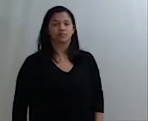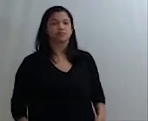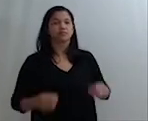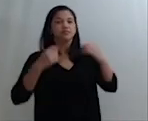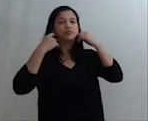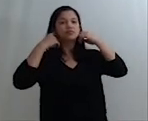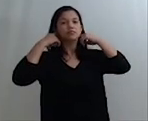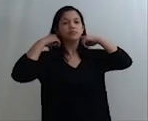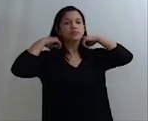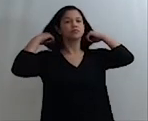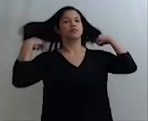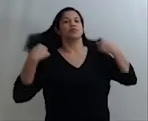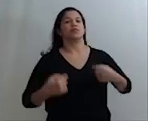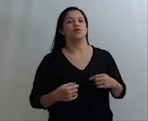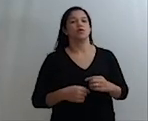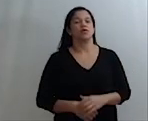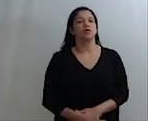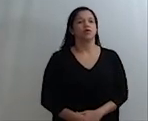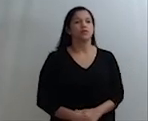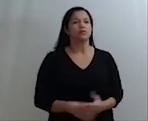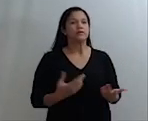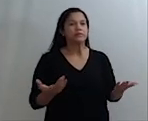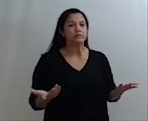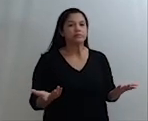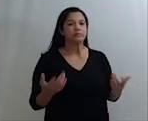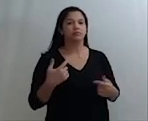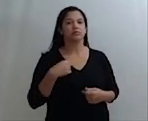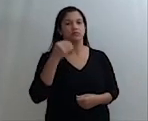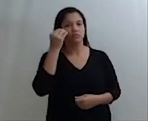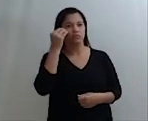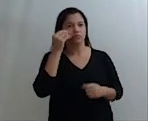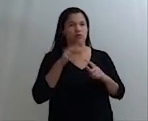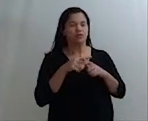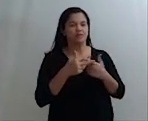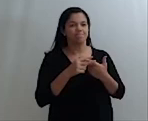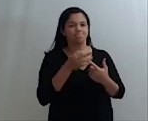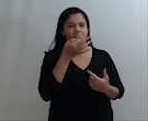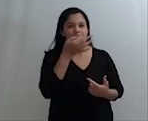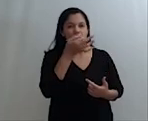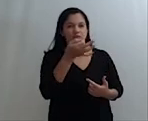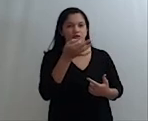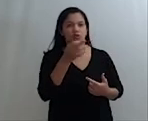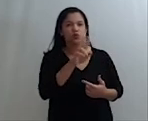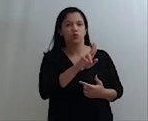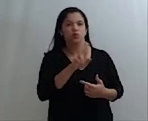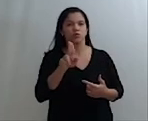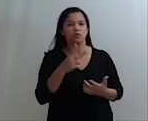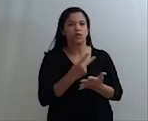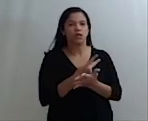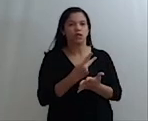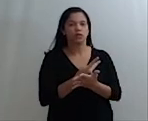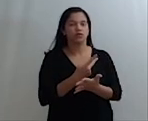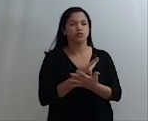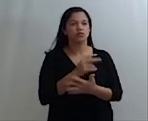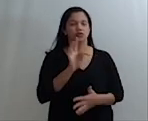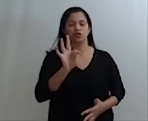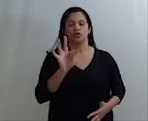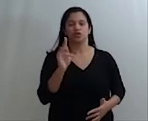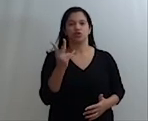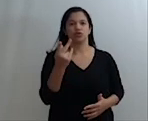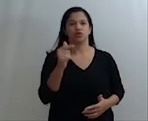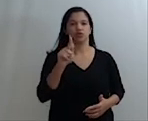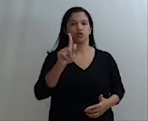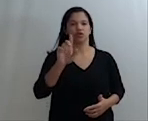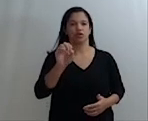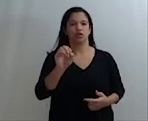é me corrige se não for essa pronúncia Dr Thiago e também a doutora